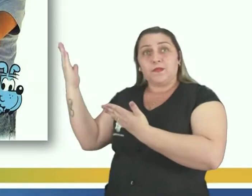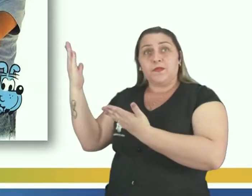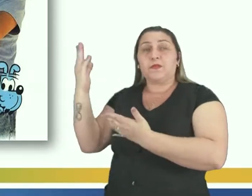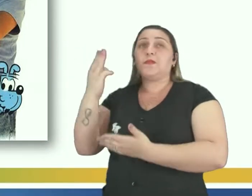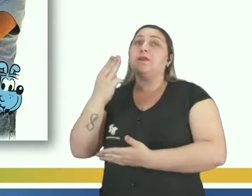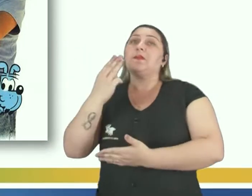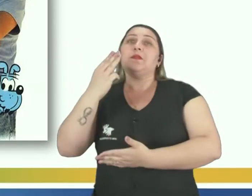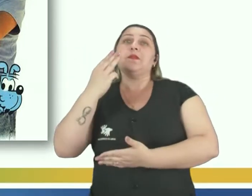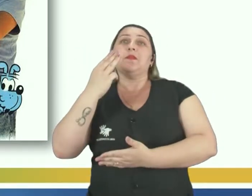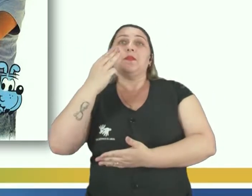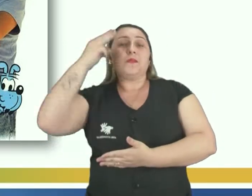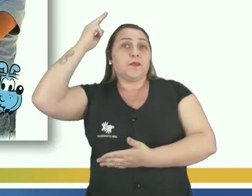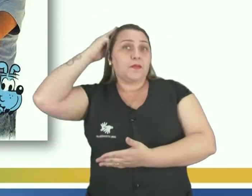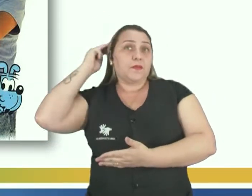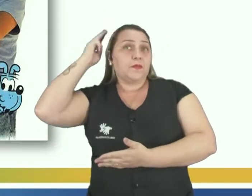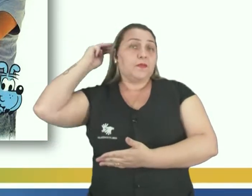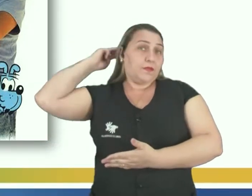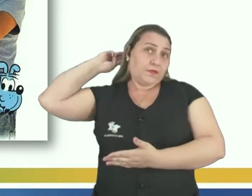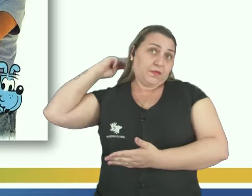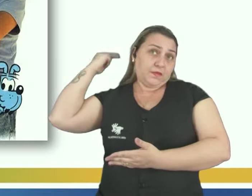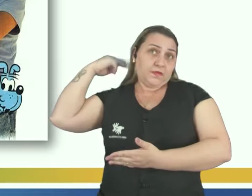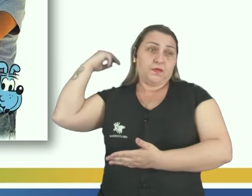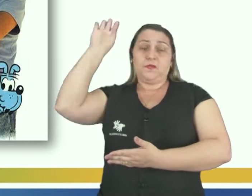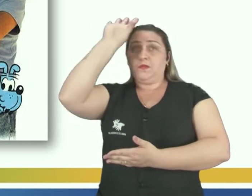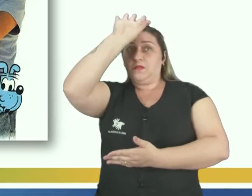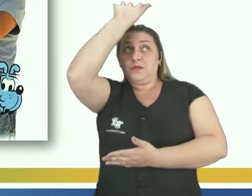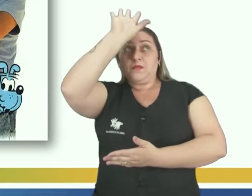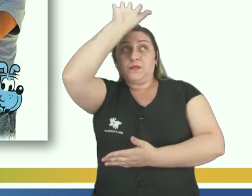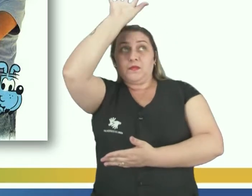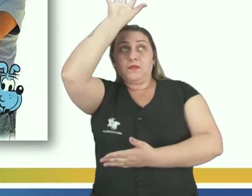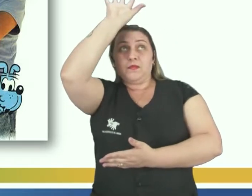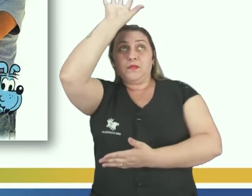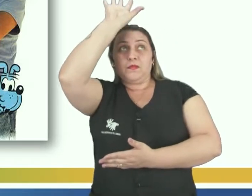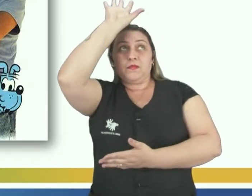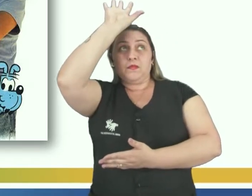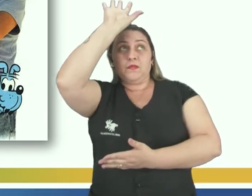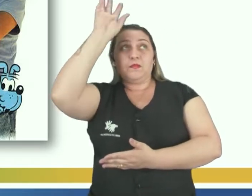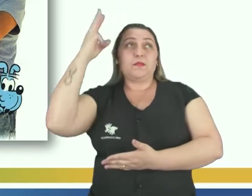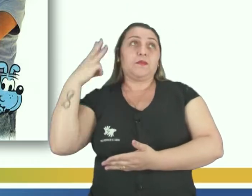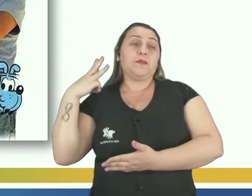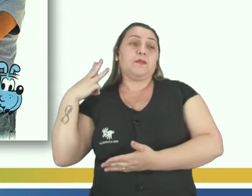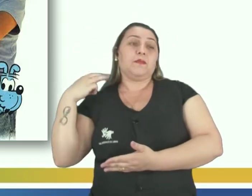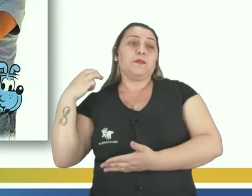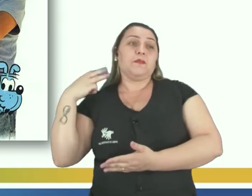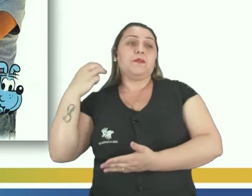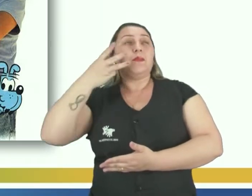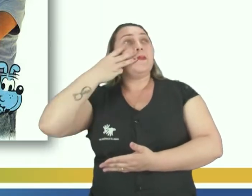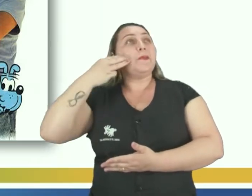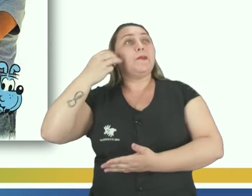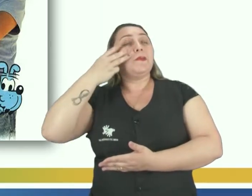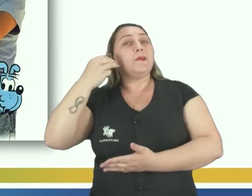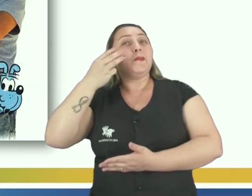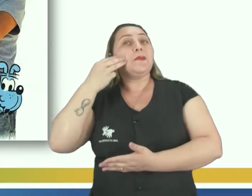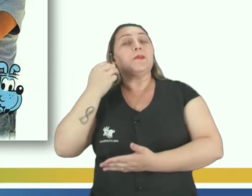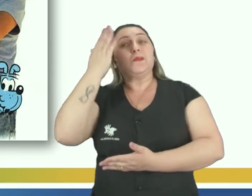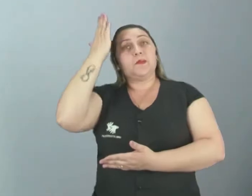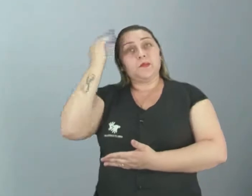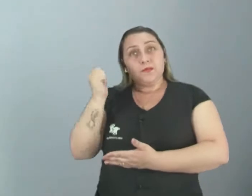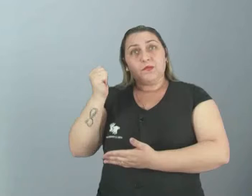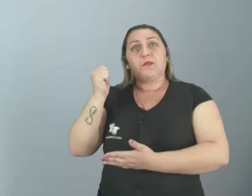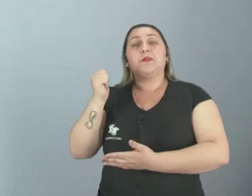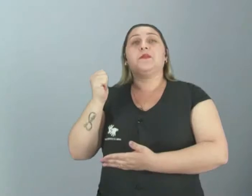Mônica, Cebolinha, Magali, Cascão e Bidu, com seu criador Maurício de Souza. Então a gente já sabe que Maurício de